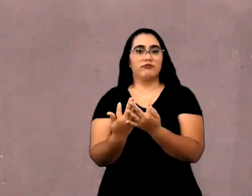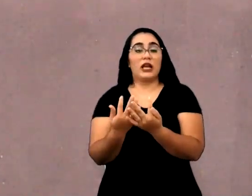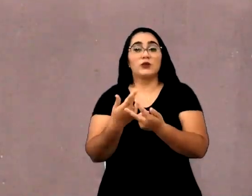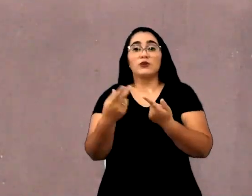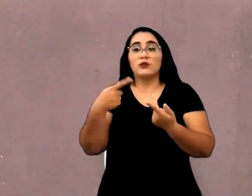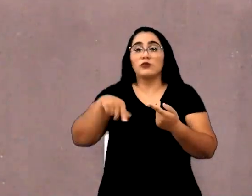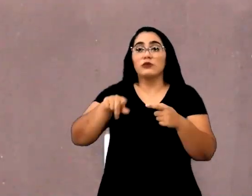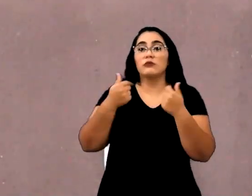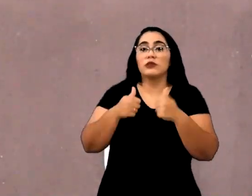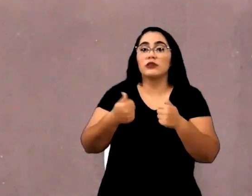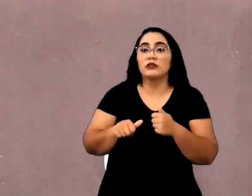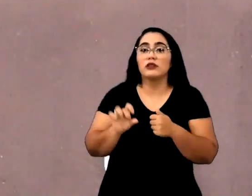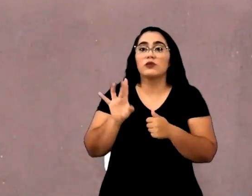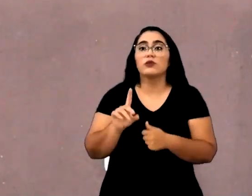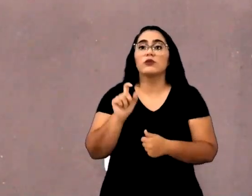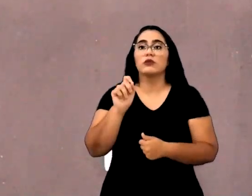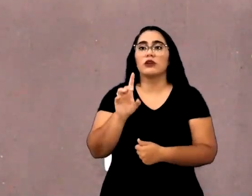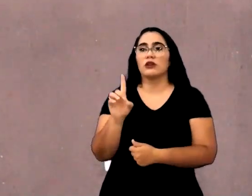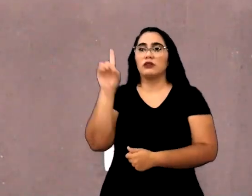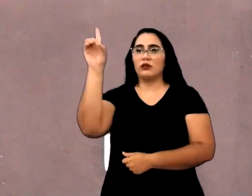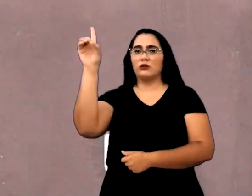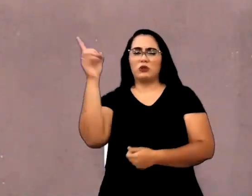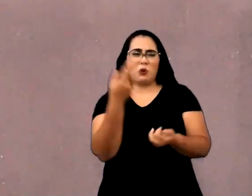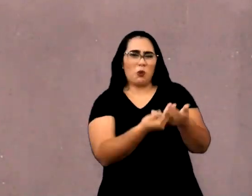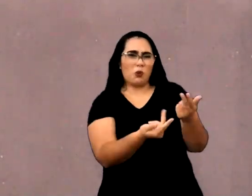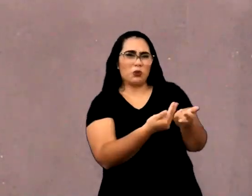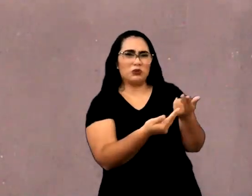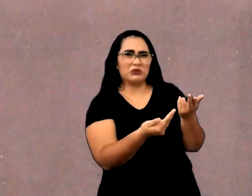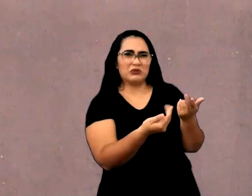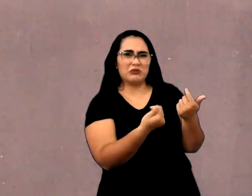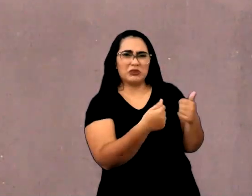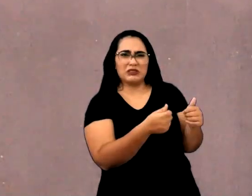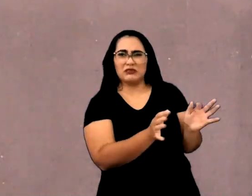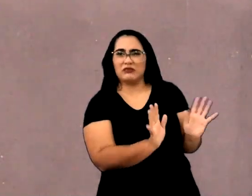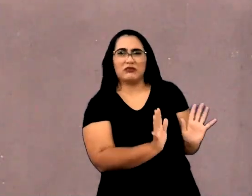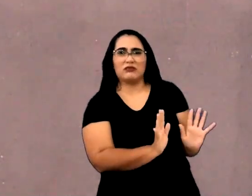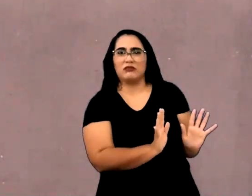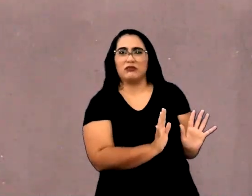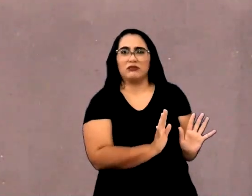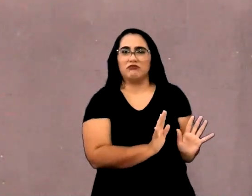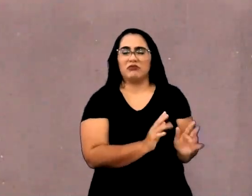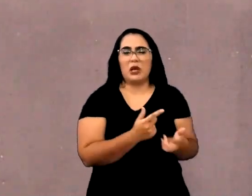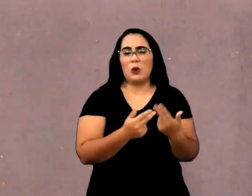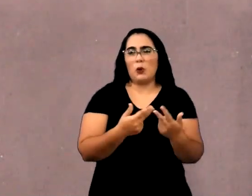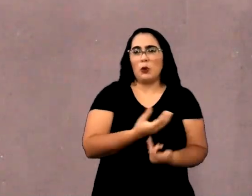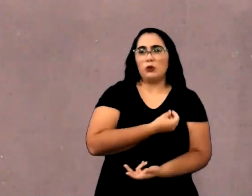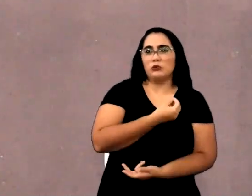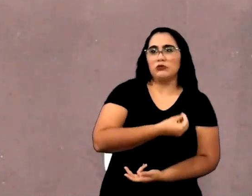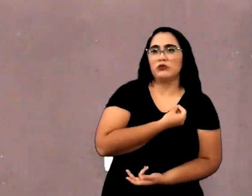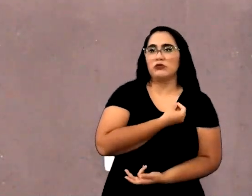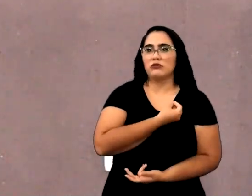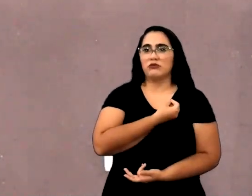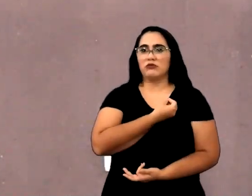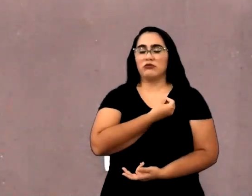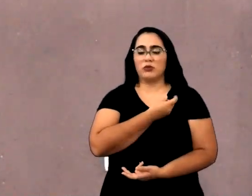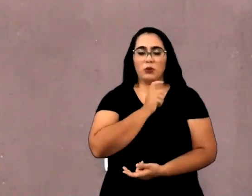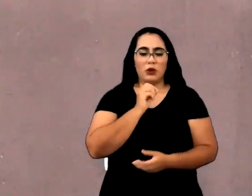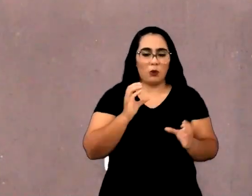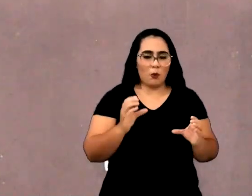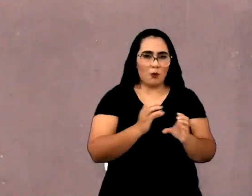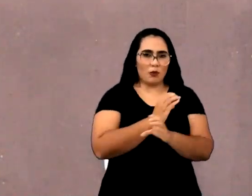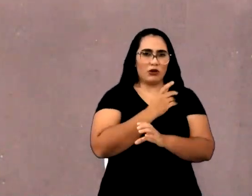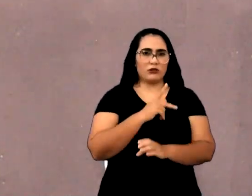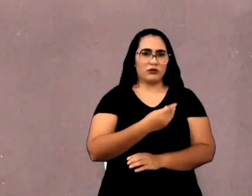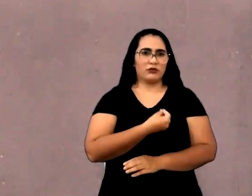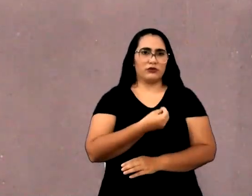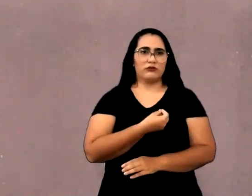sua necessidade é Deus, não é coisas. Nada nessa vida vai preencher a